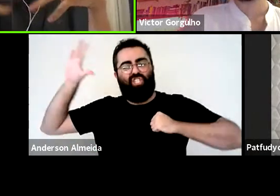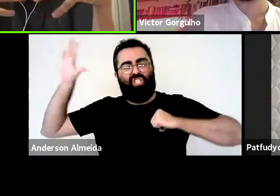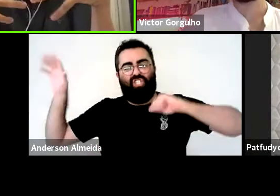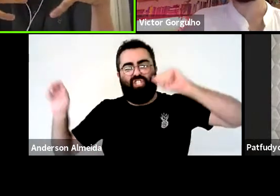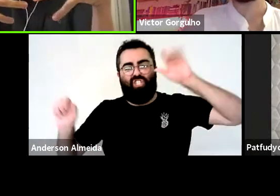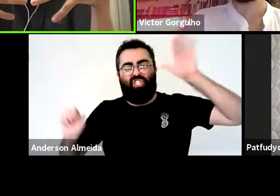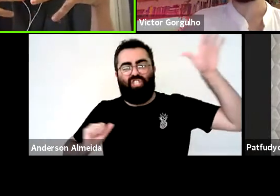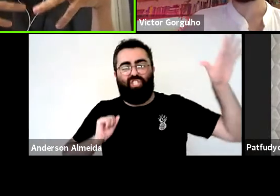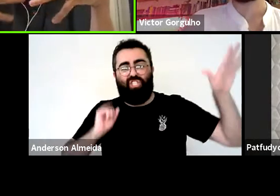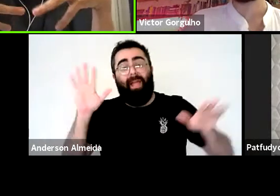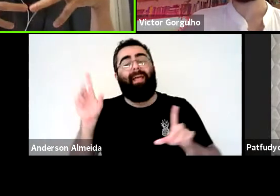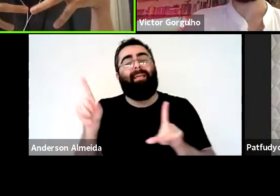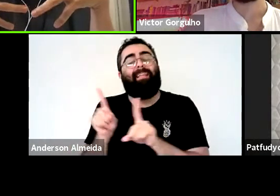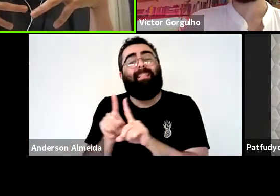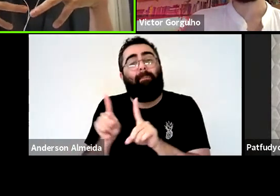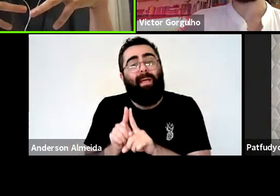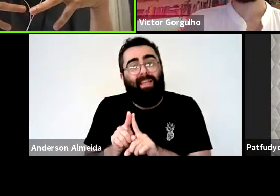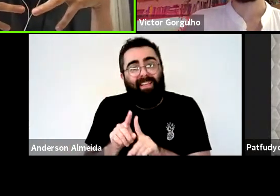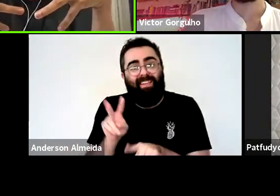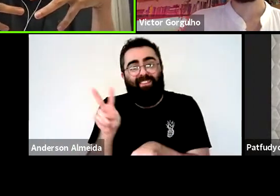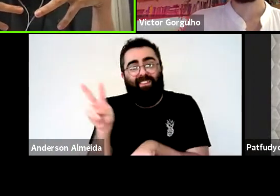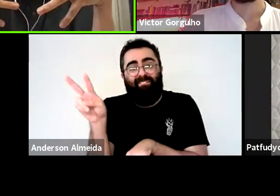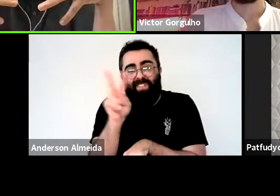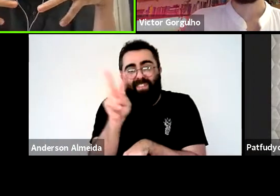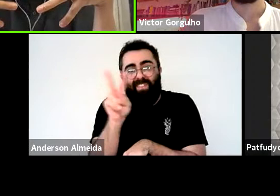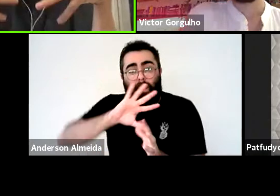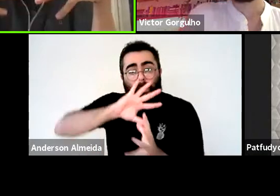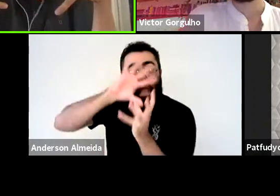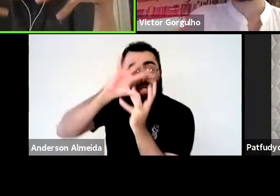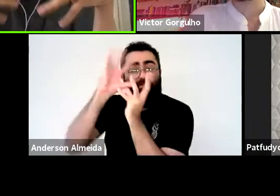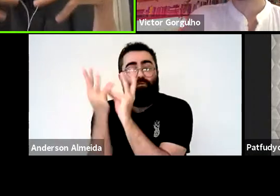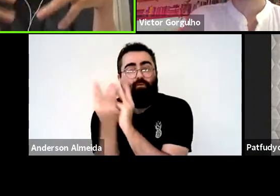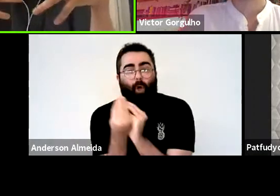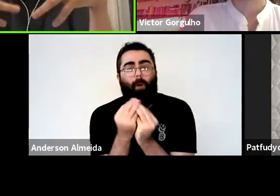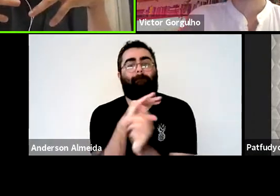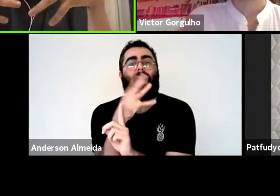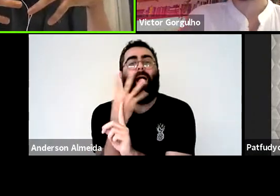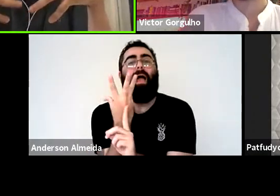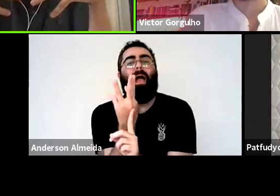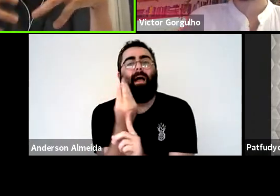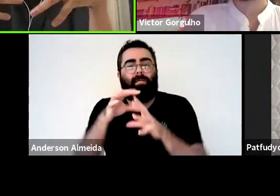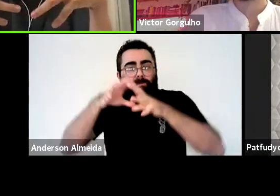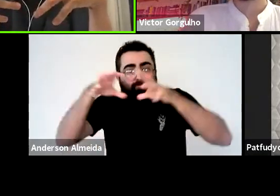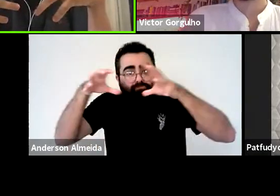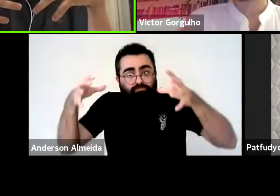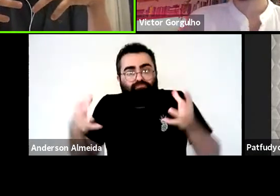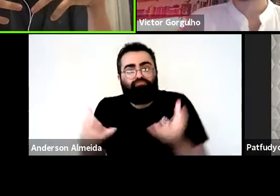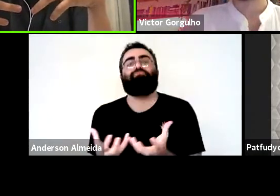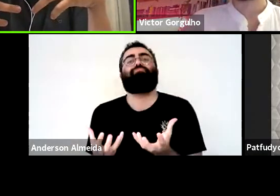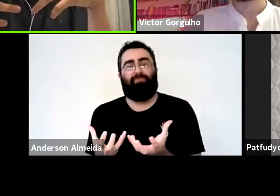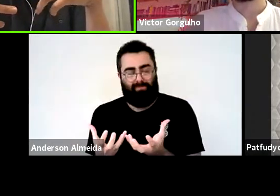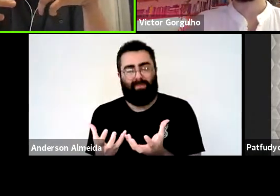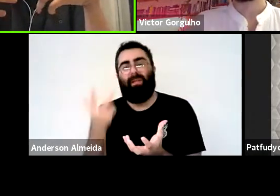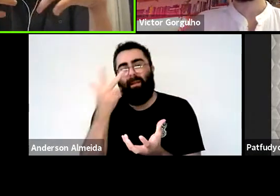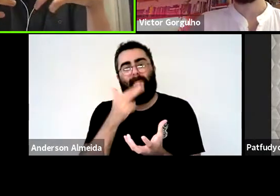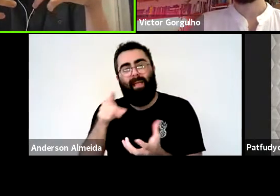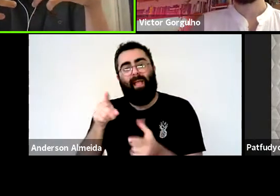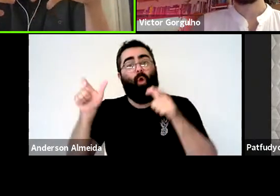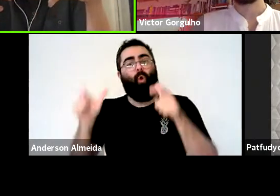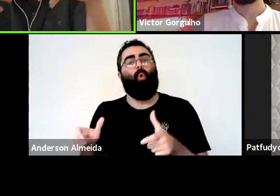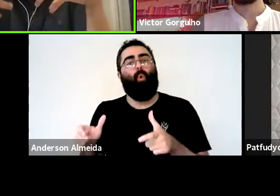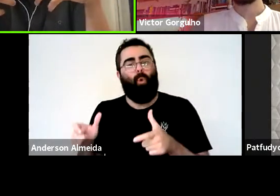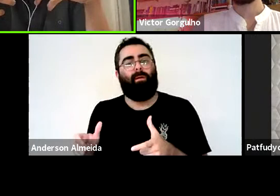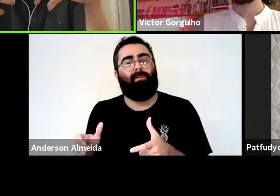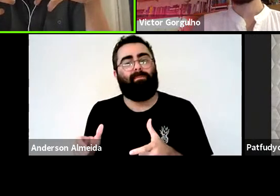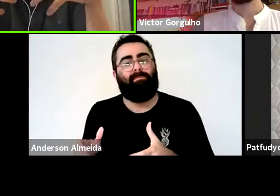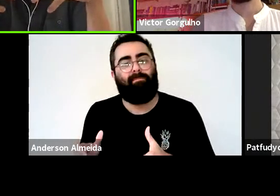você transforma aquilo num tambor. Assim, vocês estão percutindo o lugar, né? E